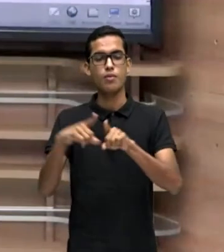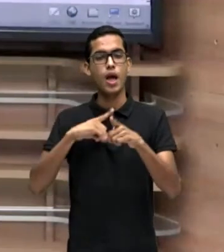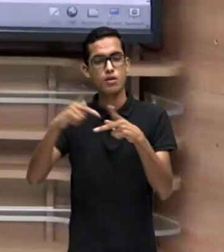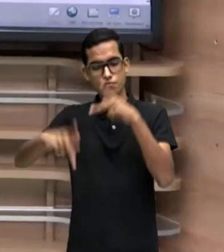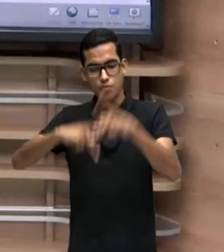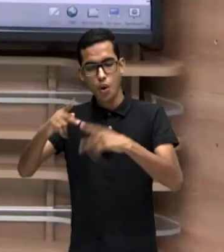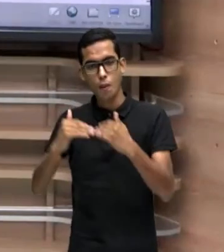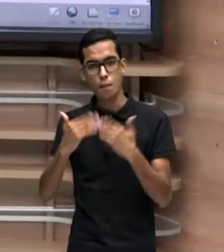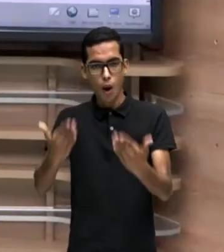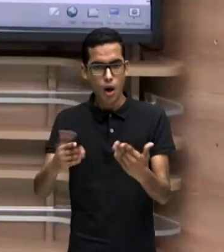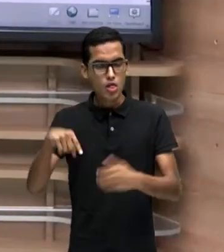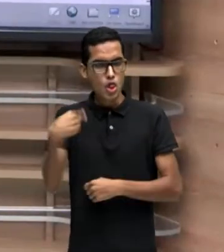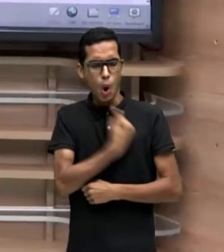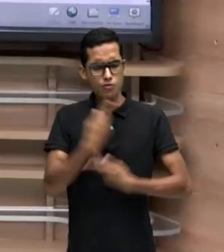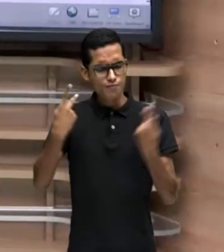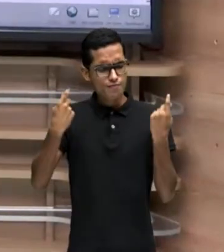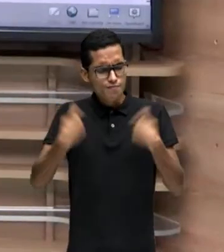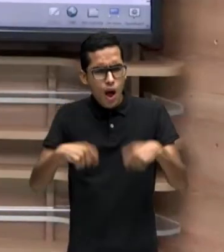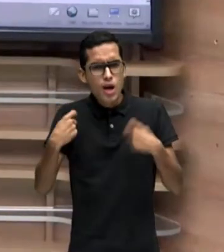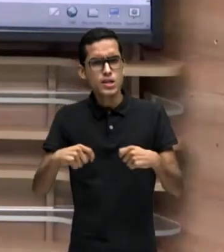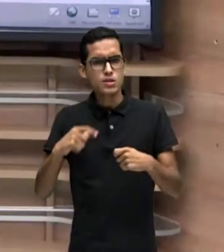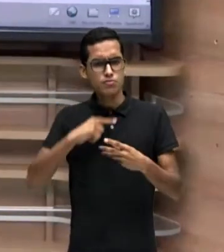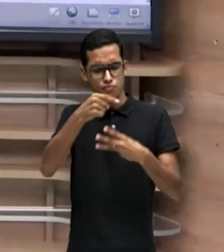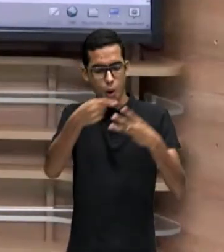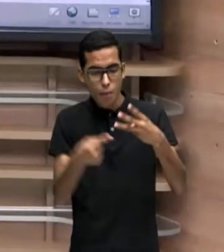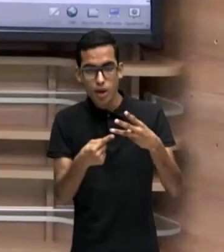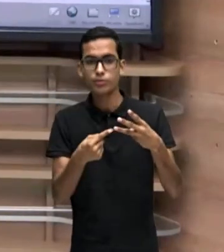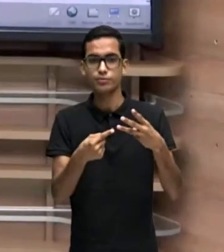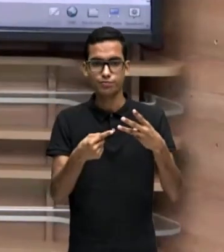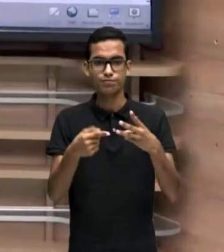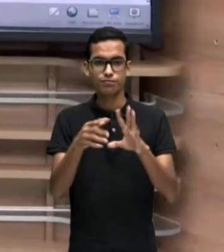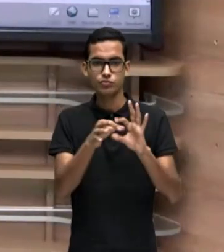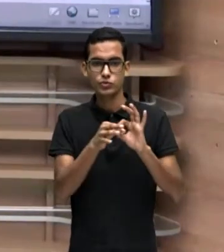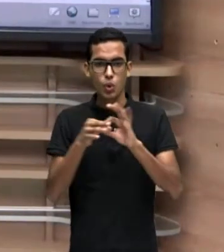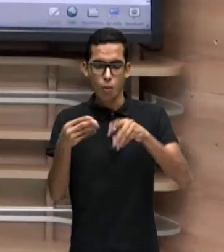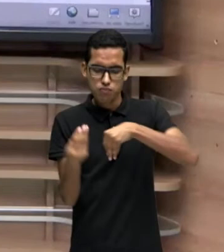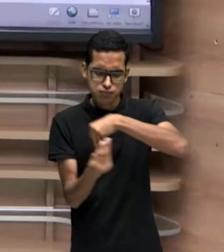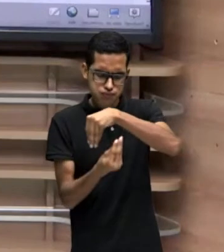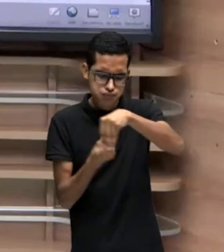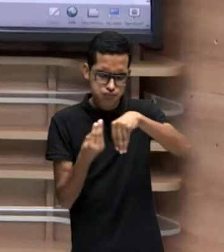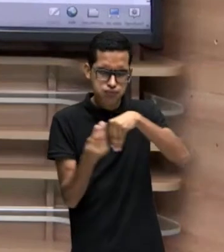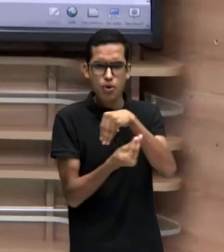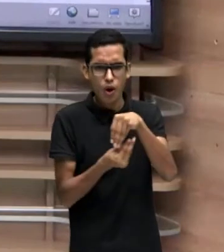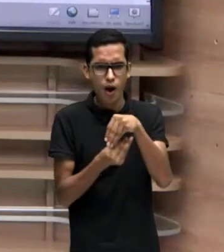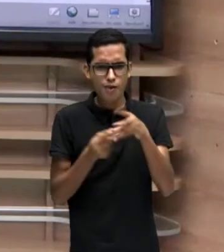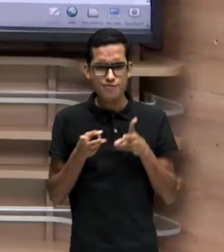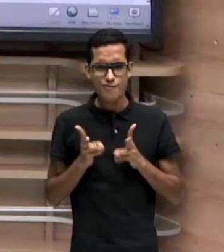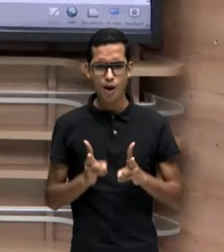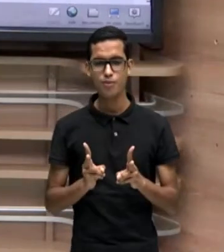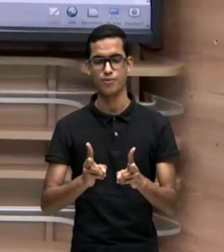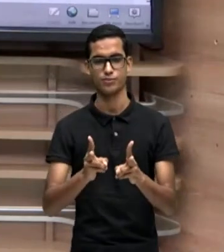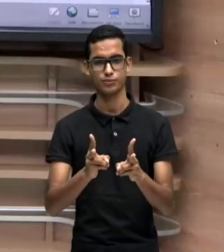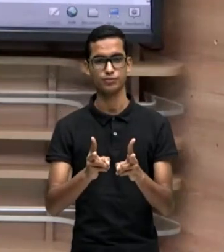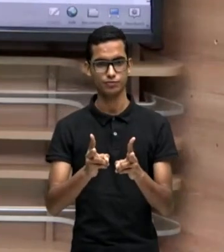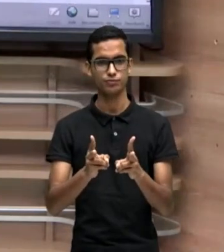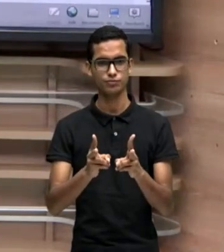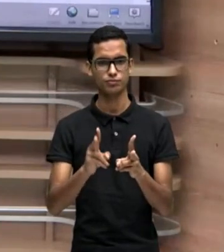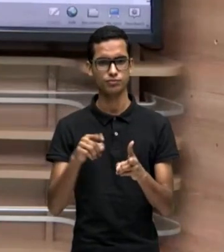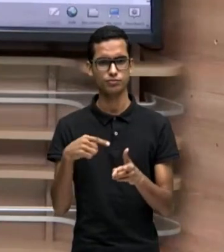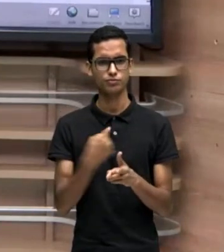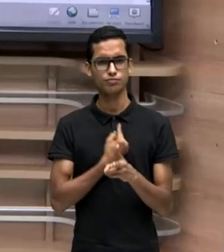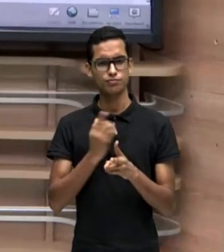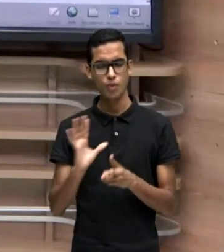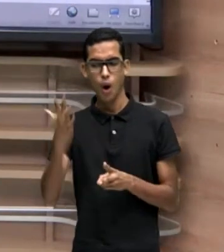público. A gente precisa que esses 3 elementos estejam acontecendo simultaneamente, concomitantemente. Eles têm que estar acontecendo